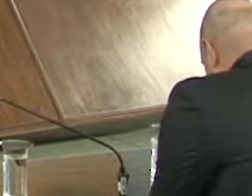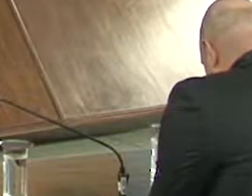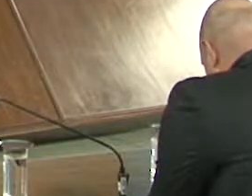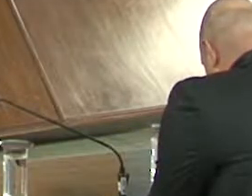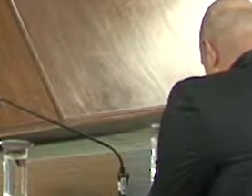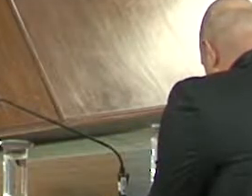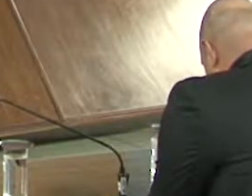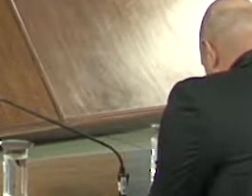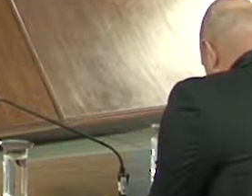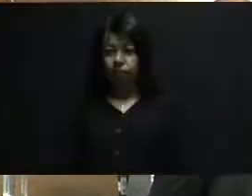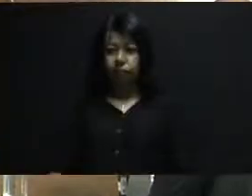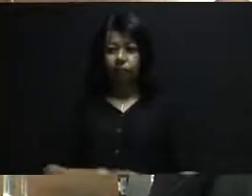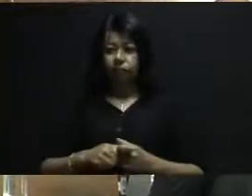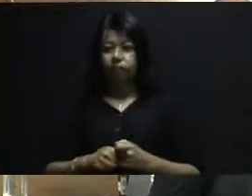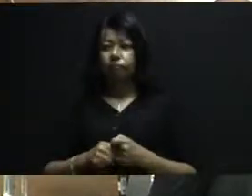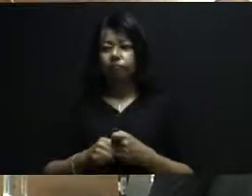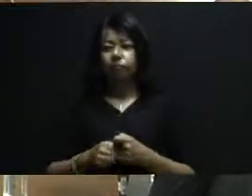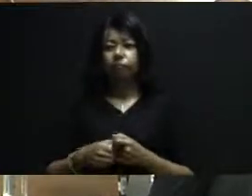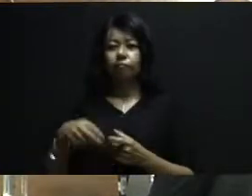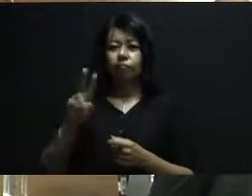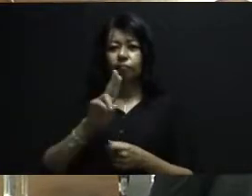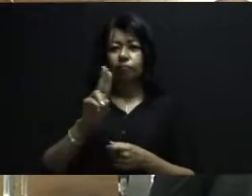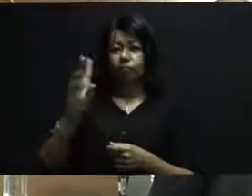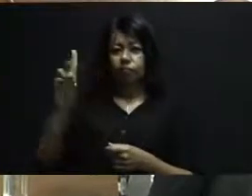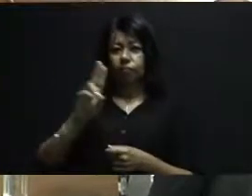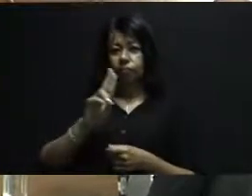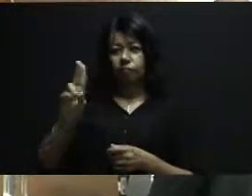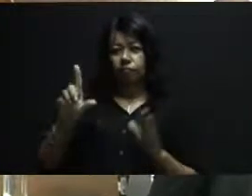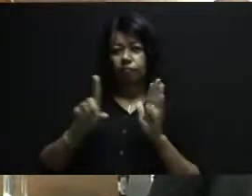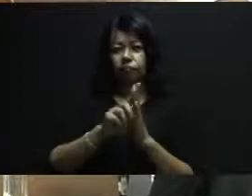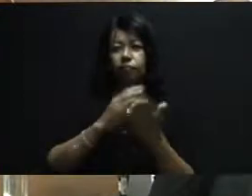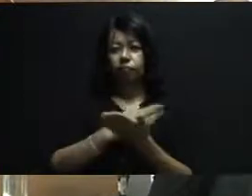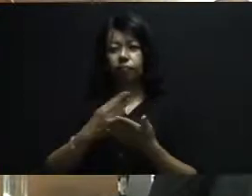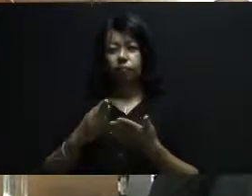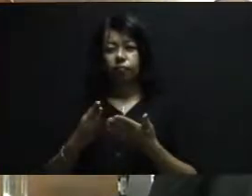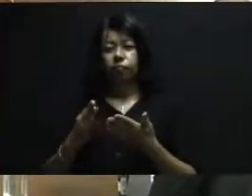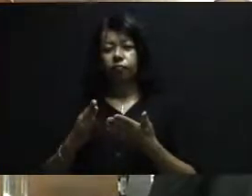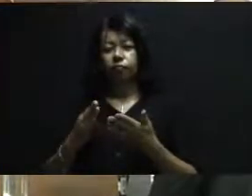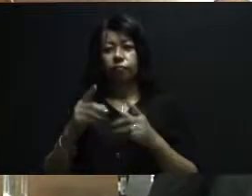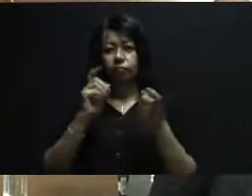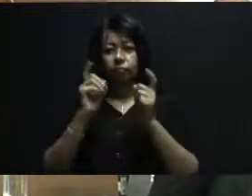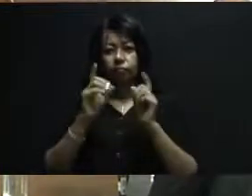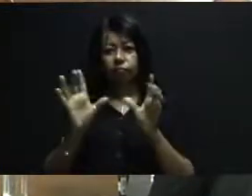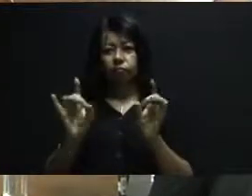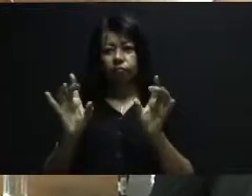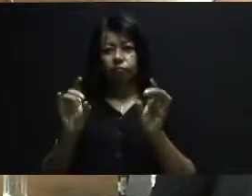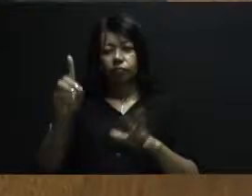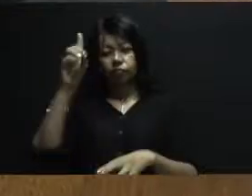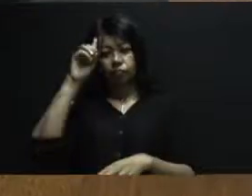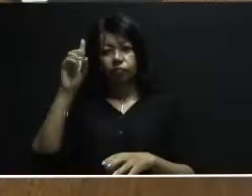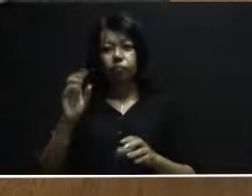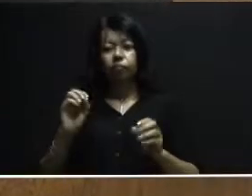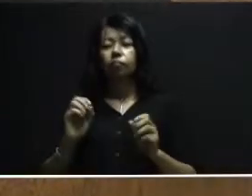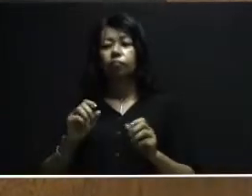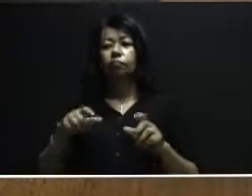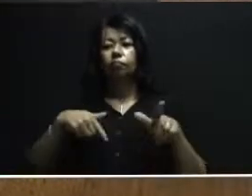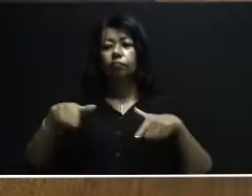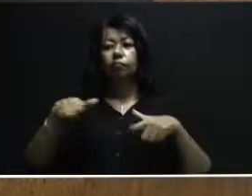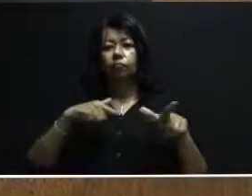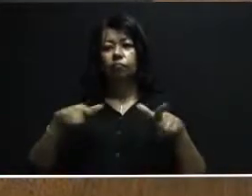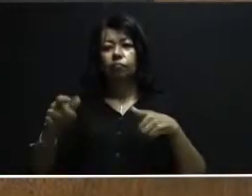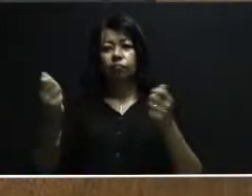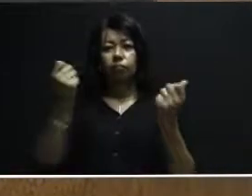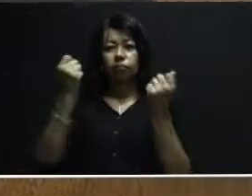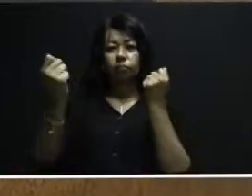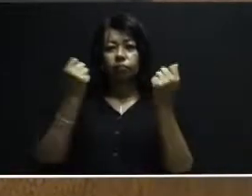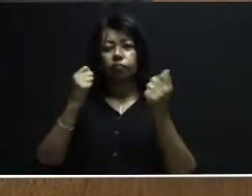Em nome de Deus e da lei, declaro aberto o presente ato solene em homenagem ao Dia do Profissional de Educação Física, em